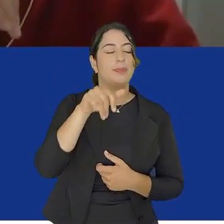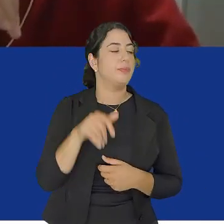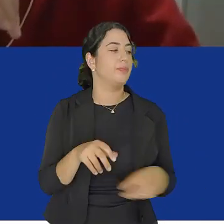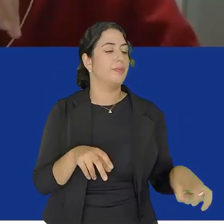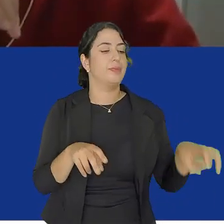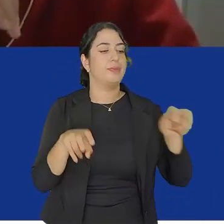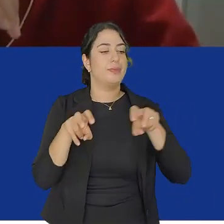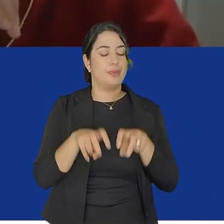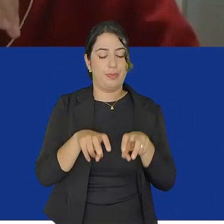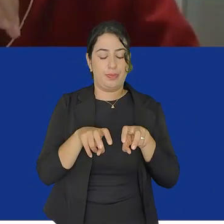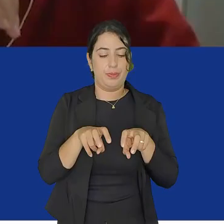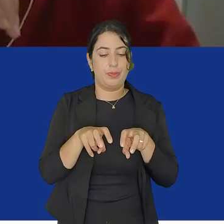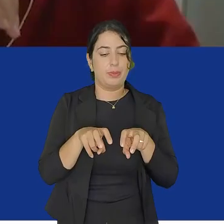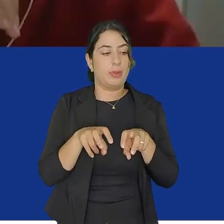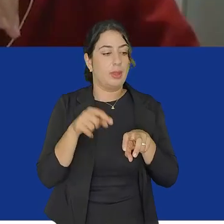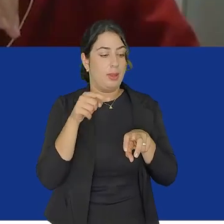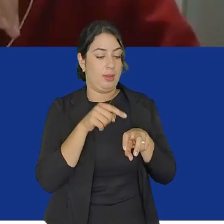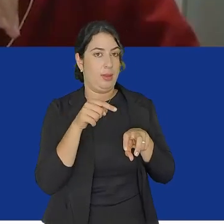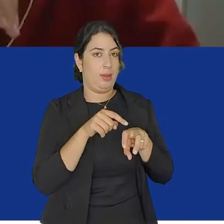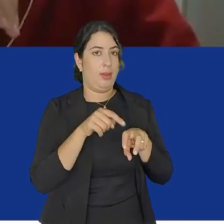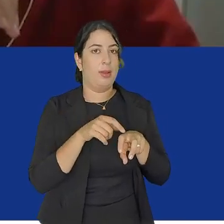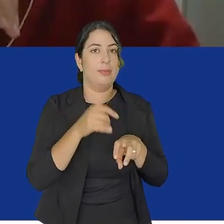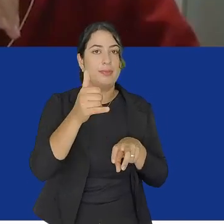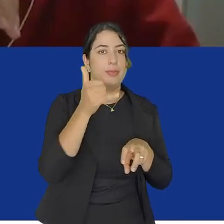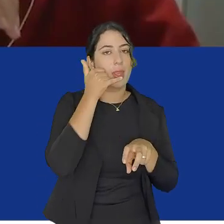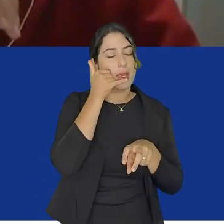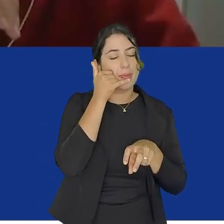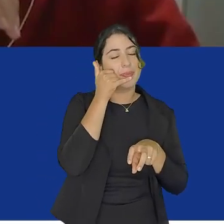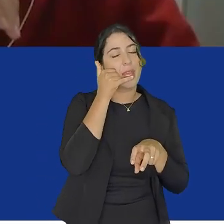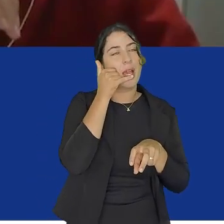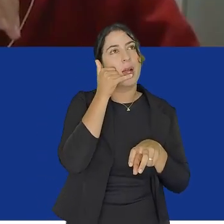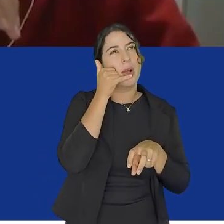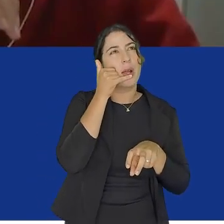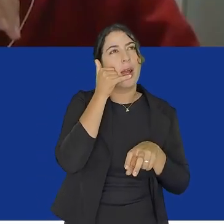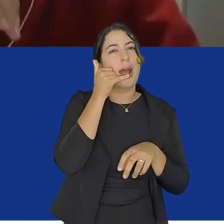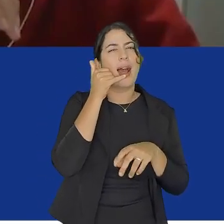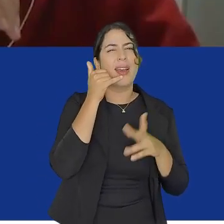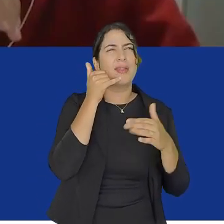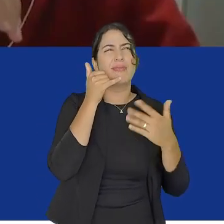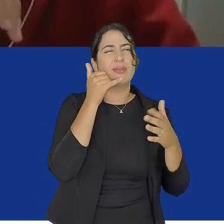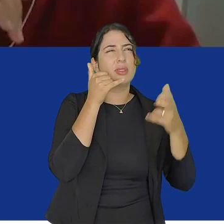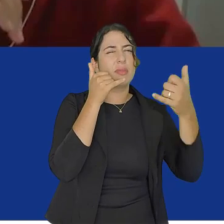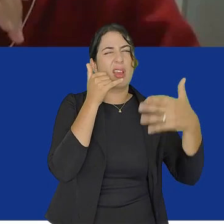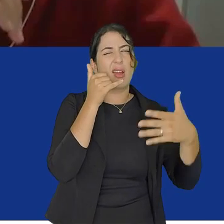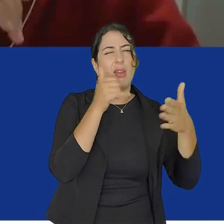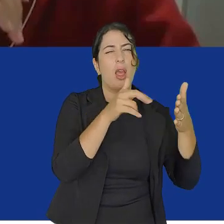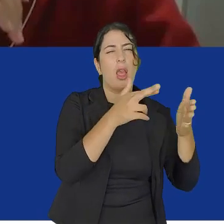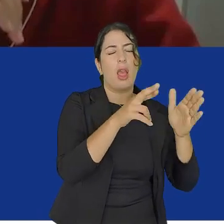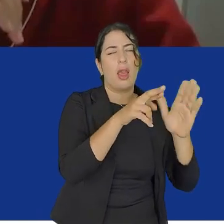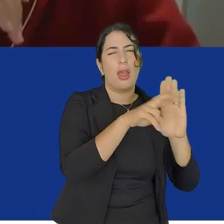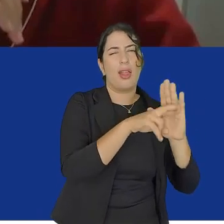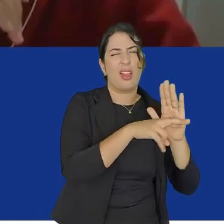alguém do meu lado e recebeu uma ligação. E aí ele falou alguma coisa de relatório, dos resultados, como